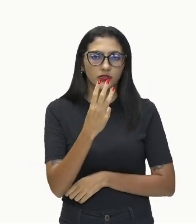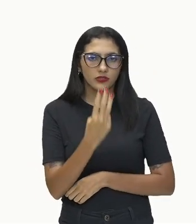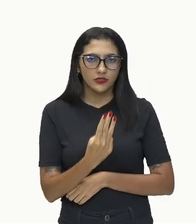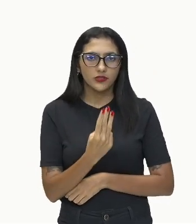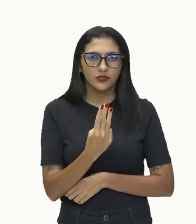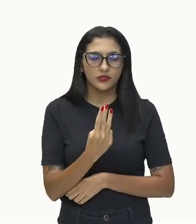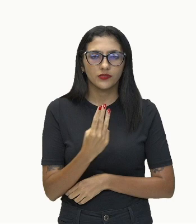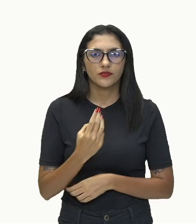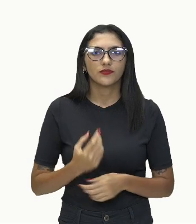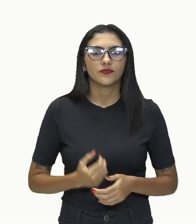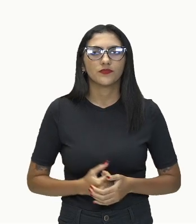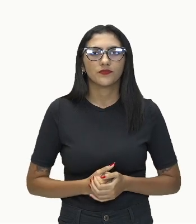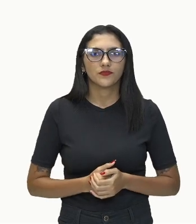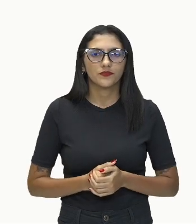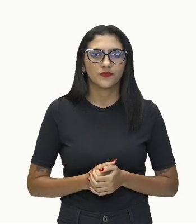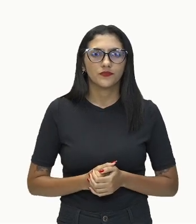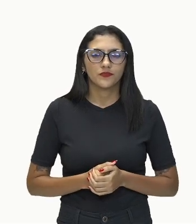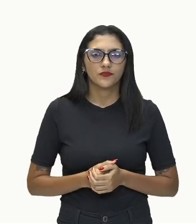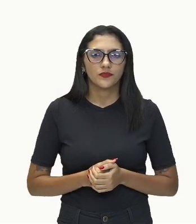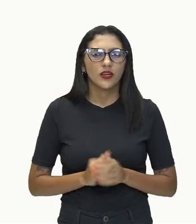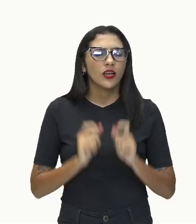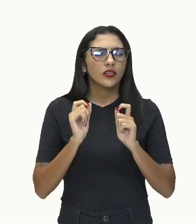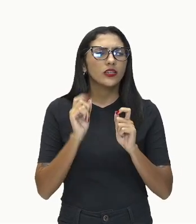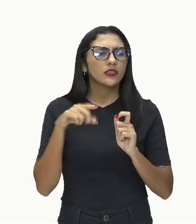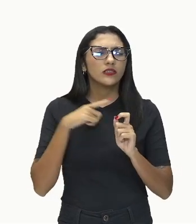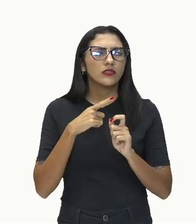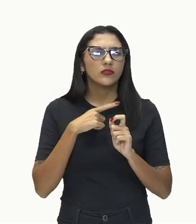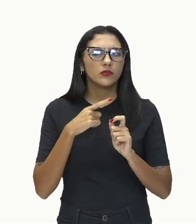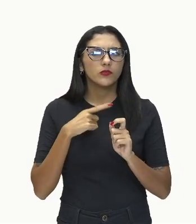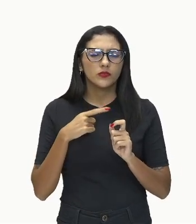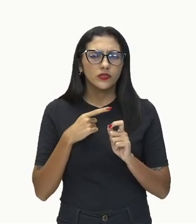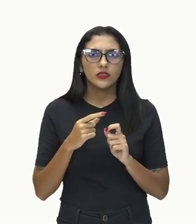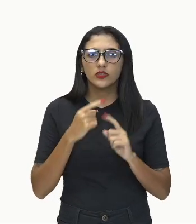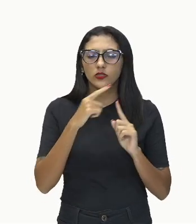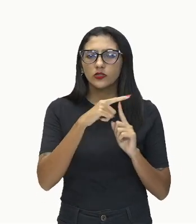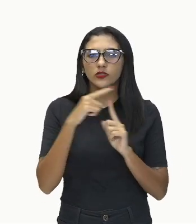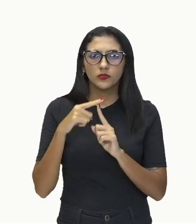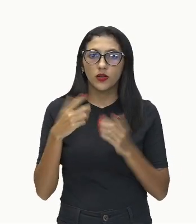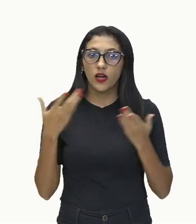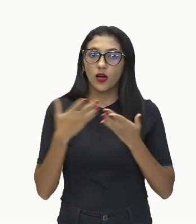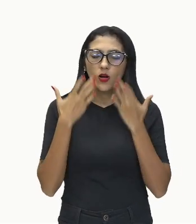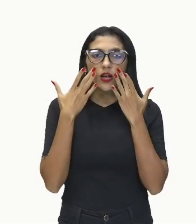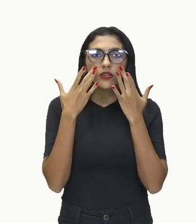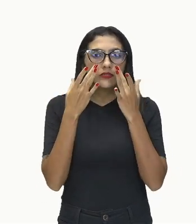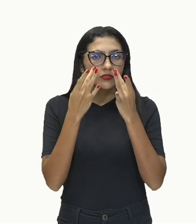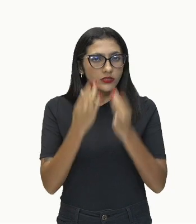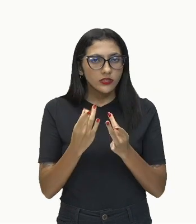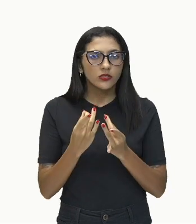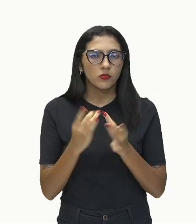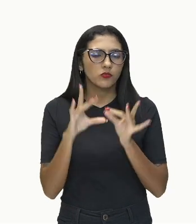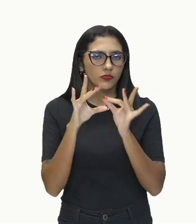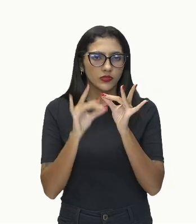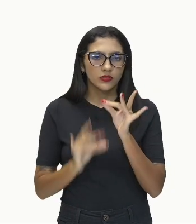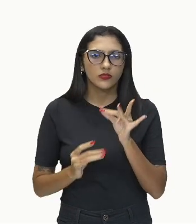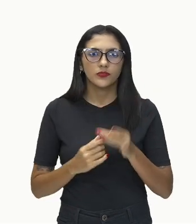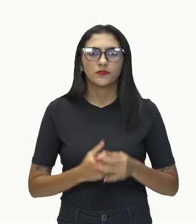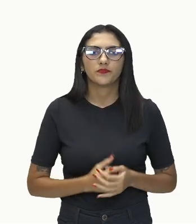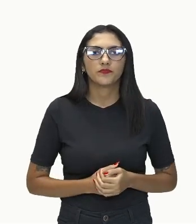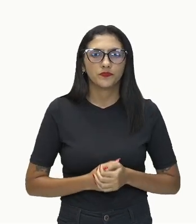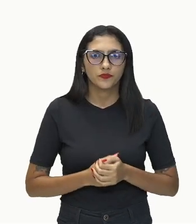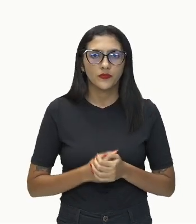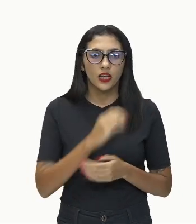Ok? Professor, quem são as diagonais aí nesse caso? Agora eu quero que você preste bastante atenção, tá? Diagonal principal,